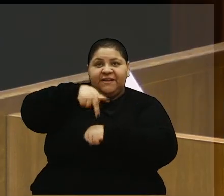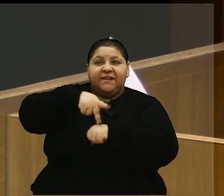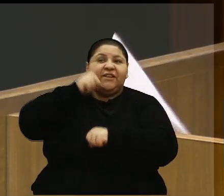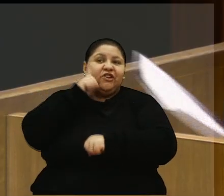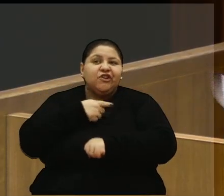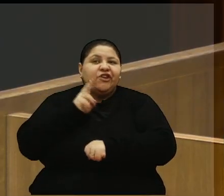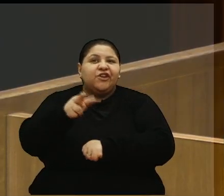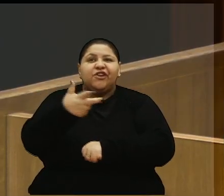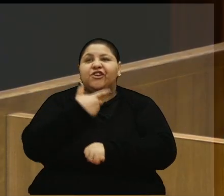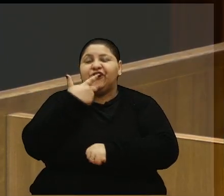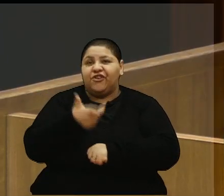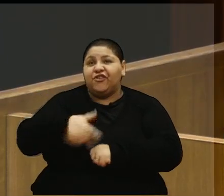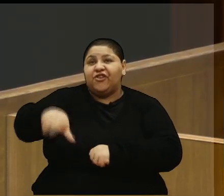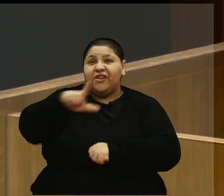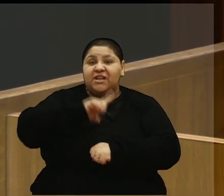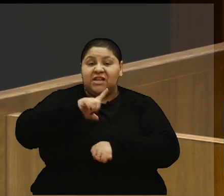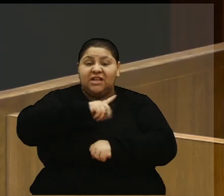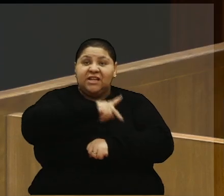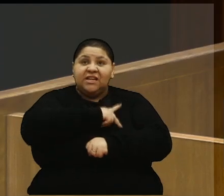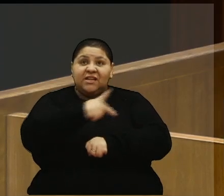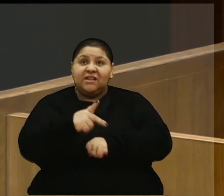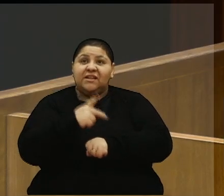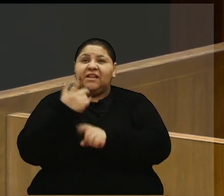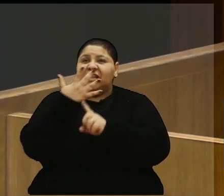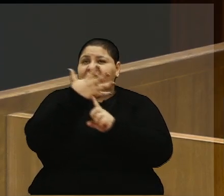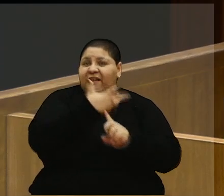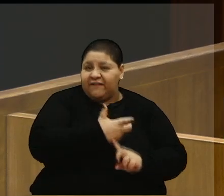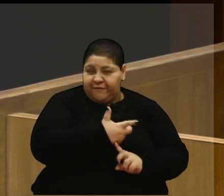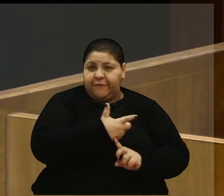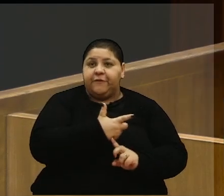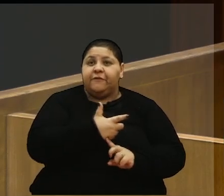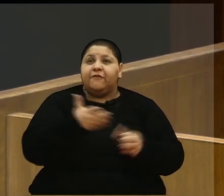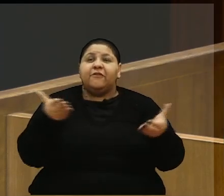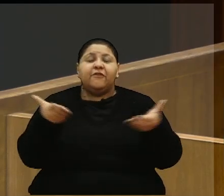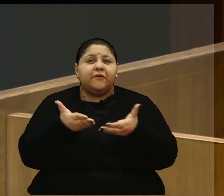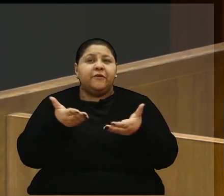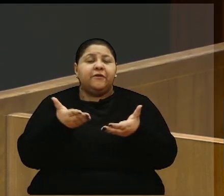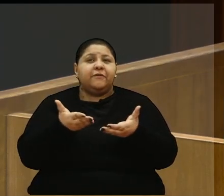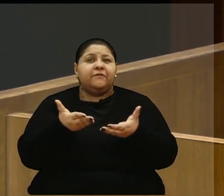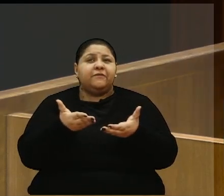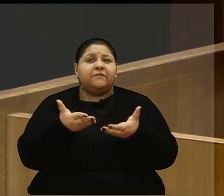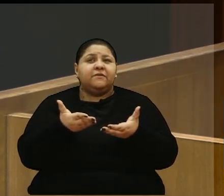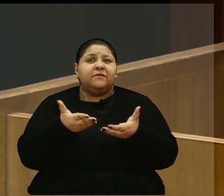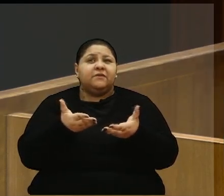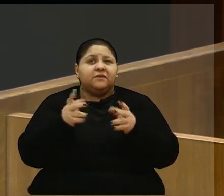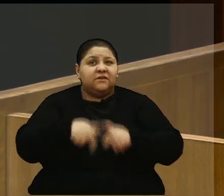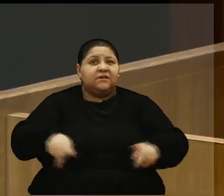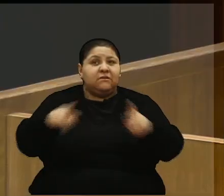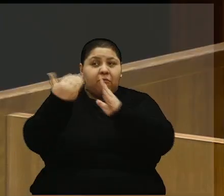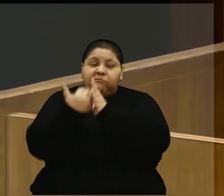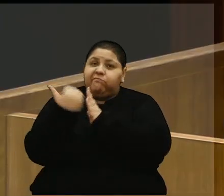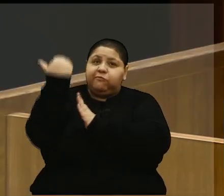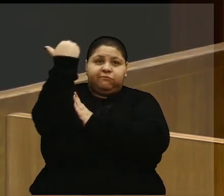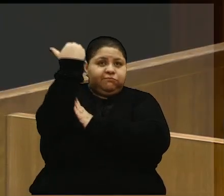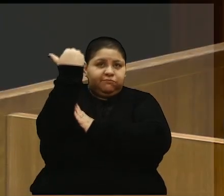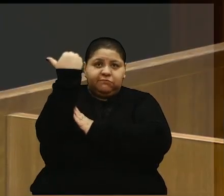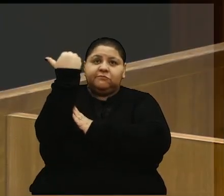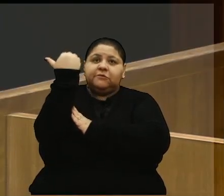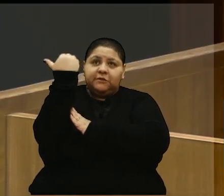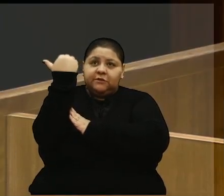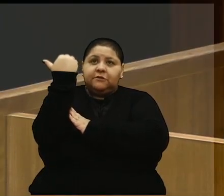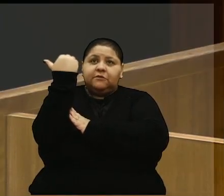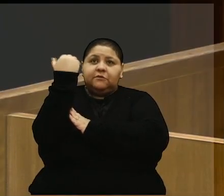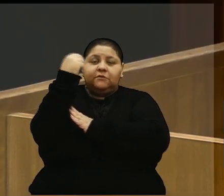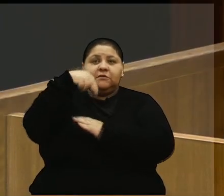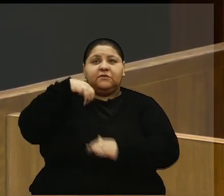sempre digo. A gente teve um presidente republicano do qual estava com a popularidade lá em cima, que foi o